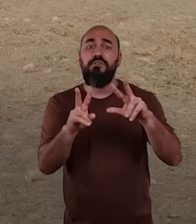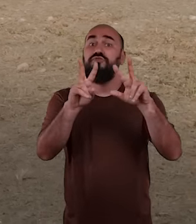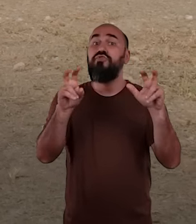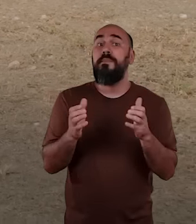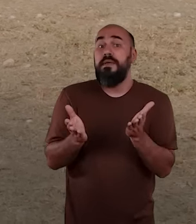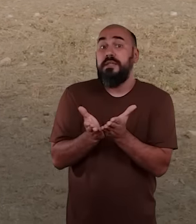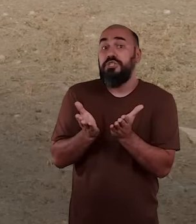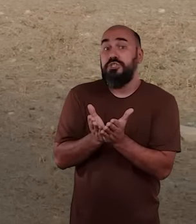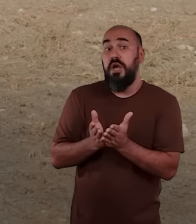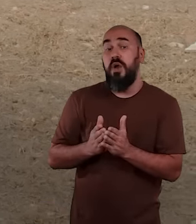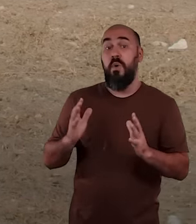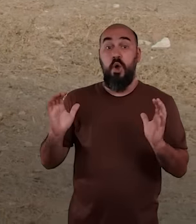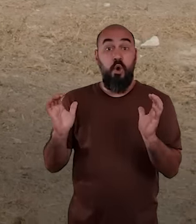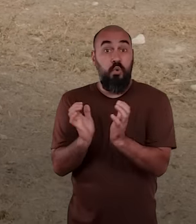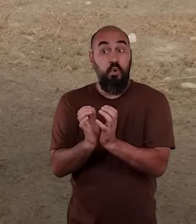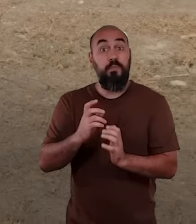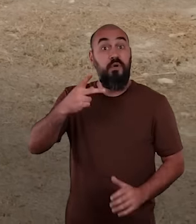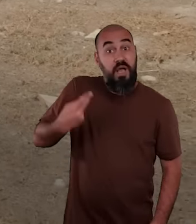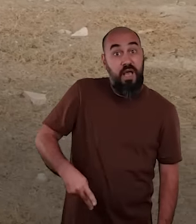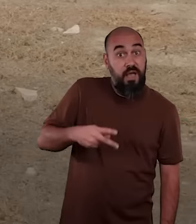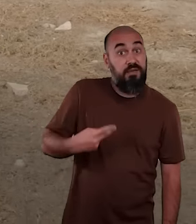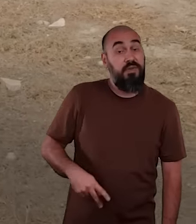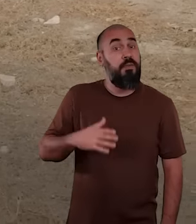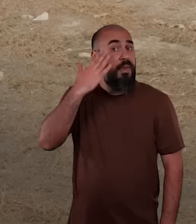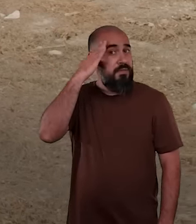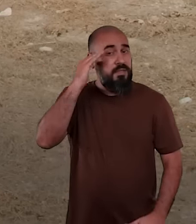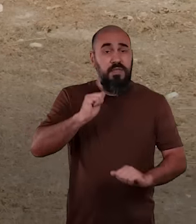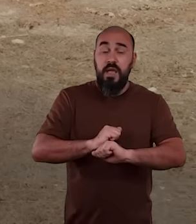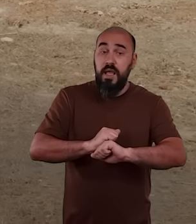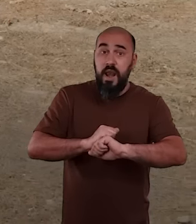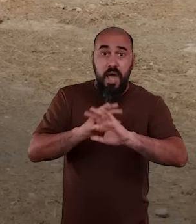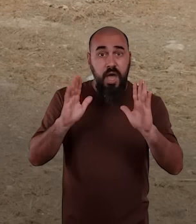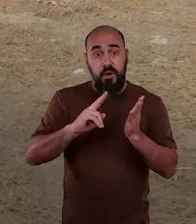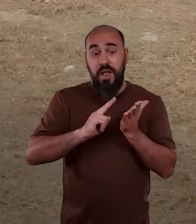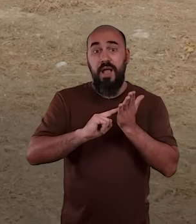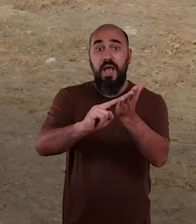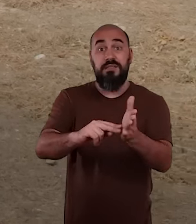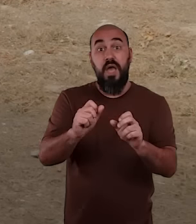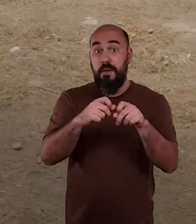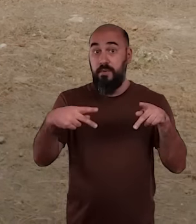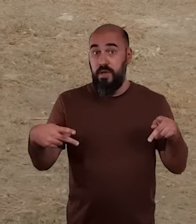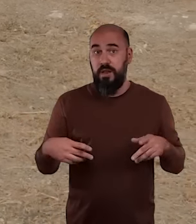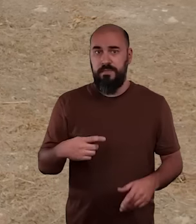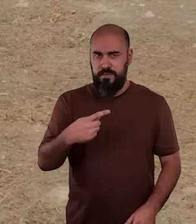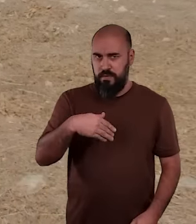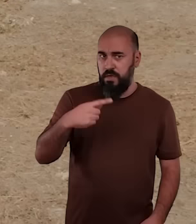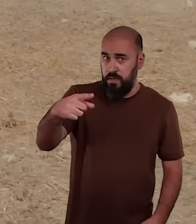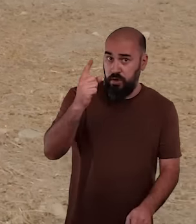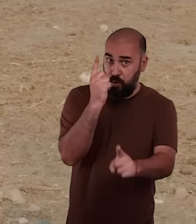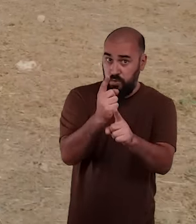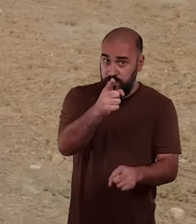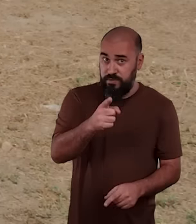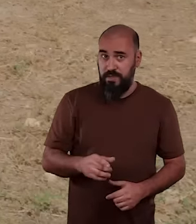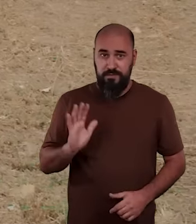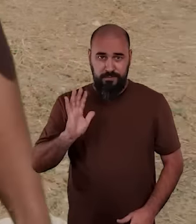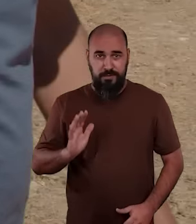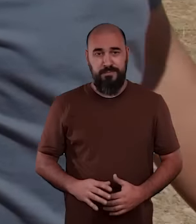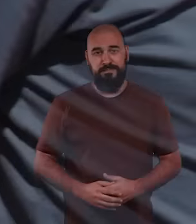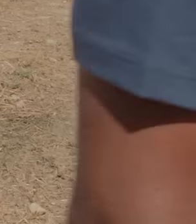igreja cristã e a comunidade que viveu aqui, bem como um entendimento maior da carta do Apocalipse. Então não perca o nosso próximo encontro. Tchau,